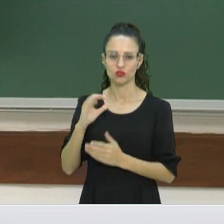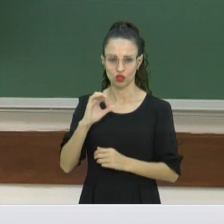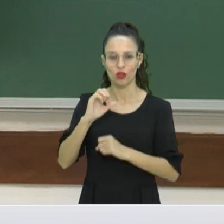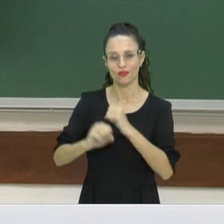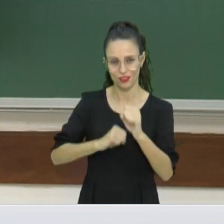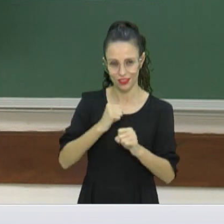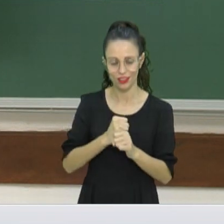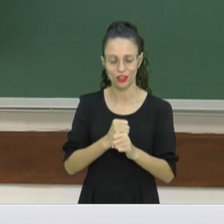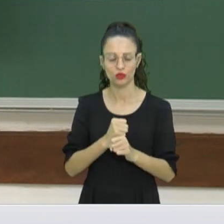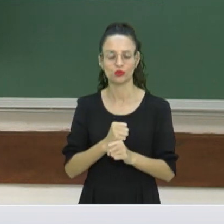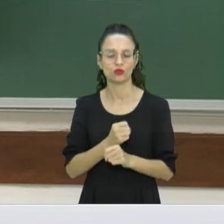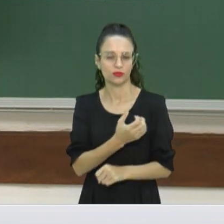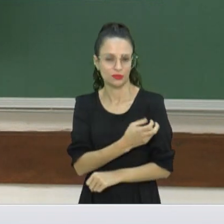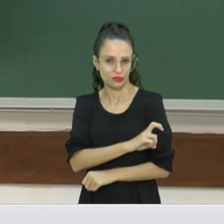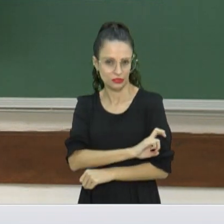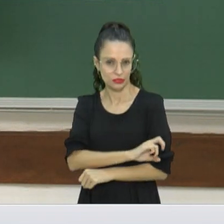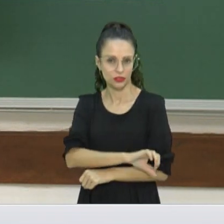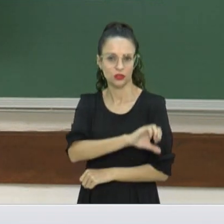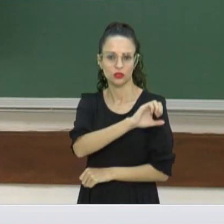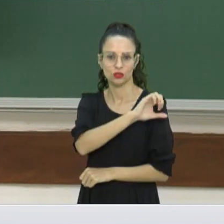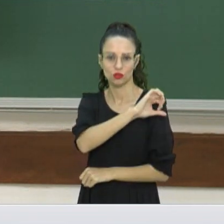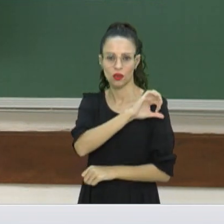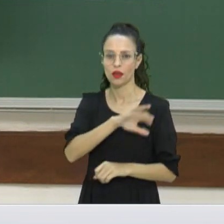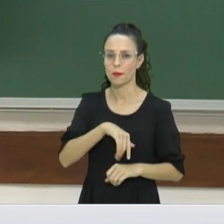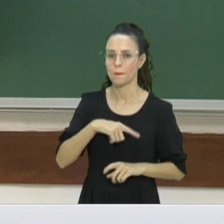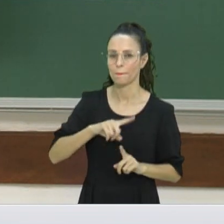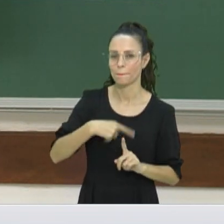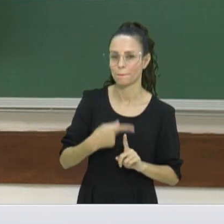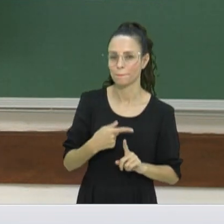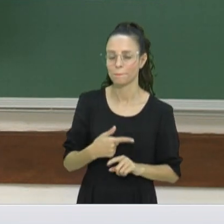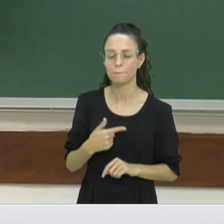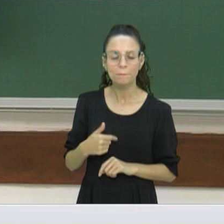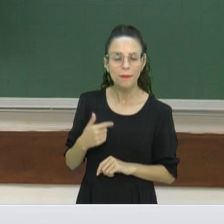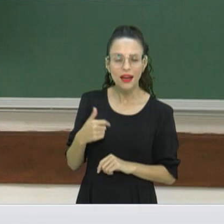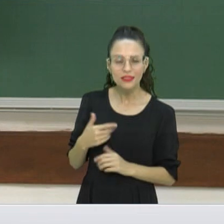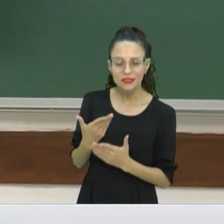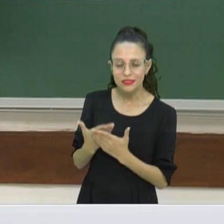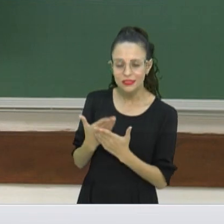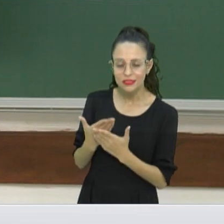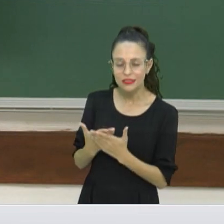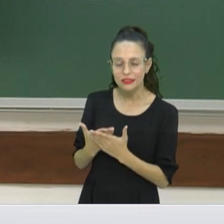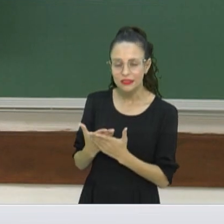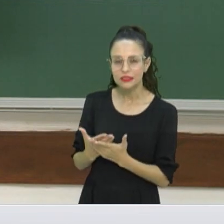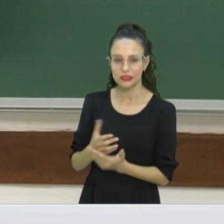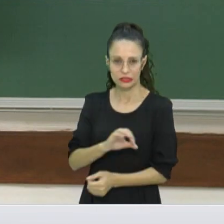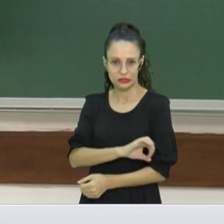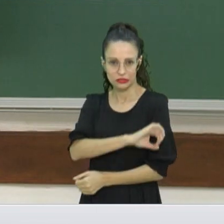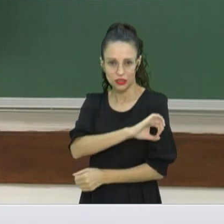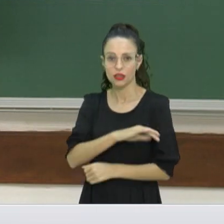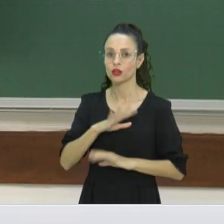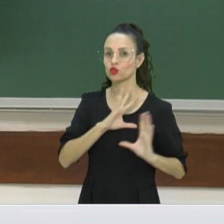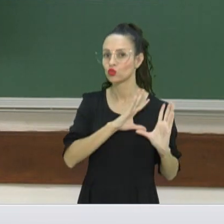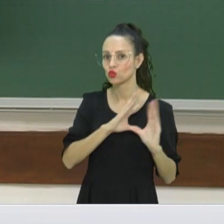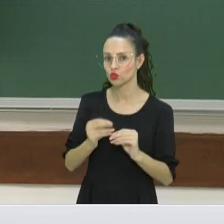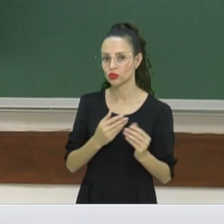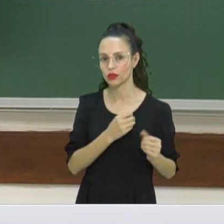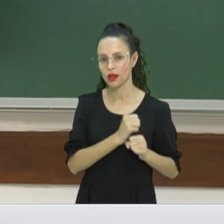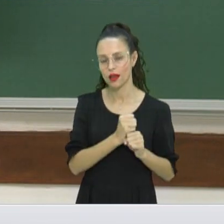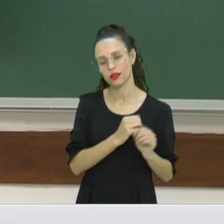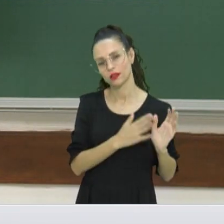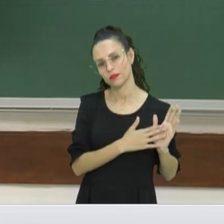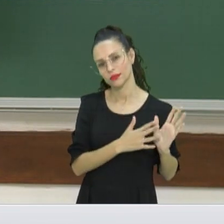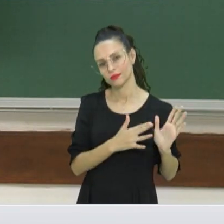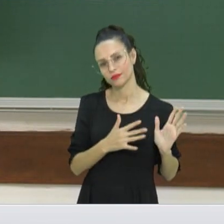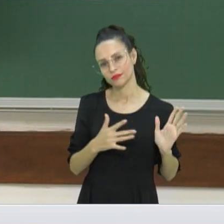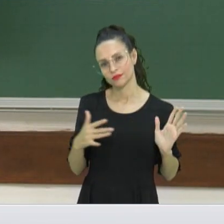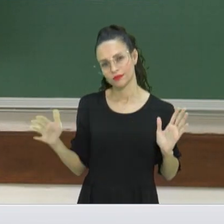anos do ensino fundamental, mais o jardim de infância lá, o prézinho. Quer dizer, tudo isso que eu estive na escola, conversando